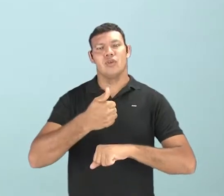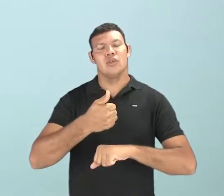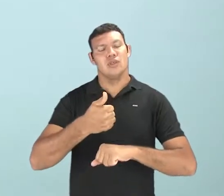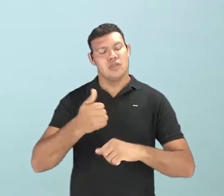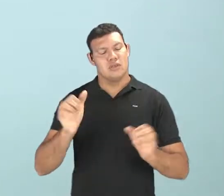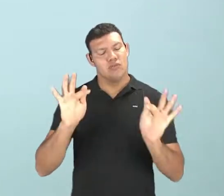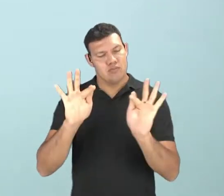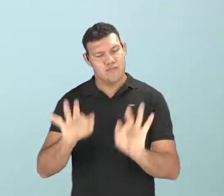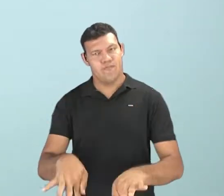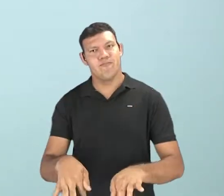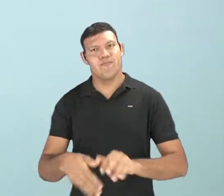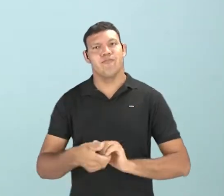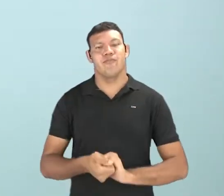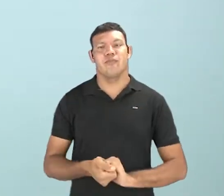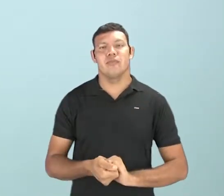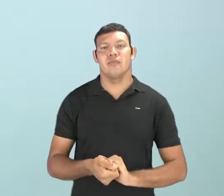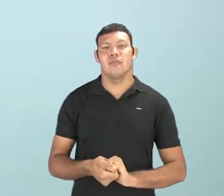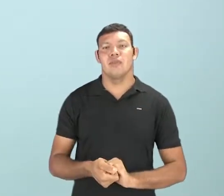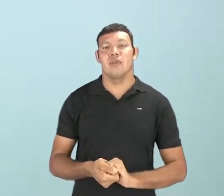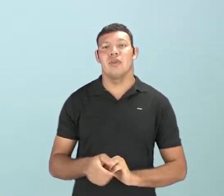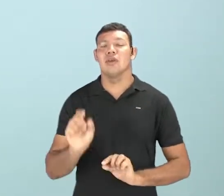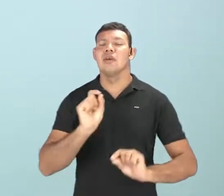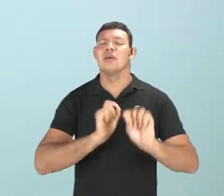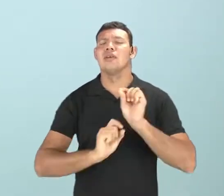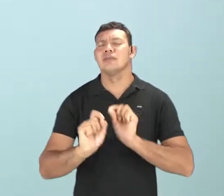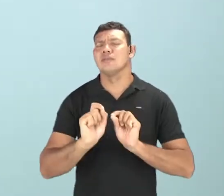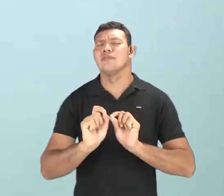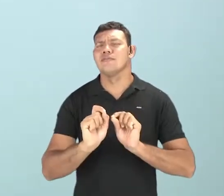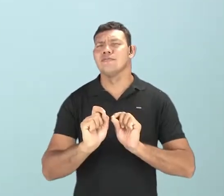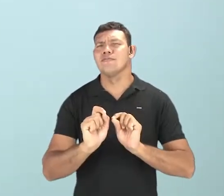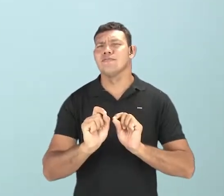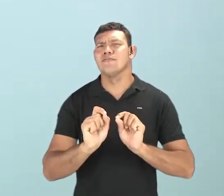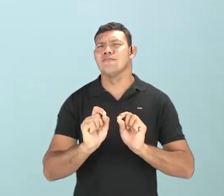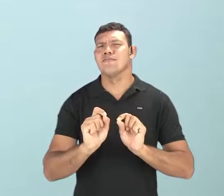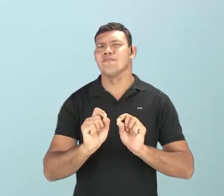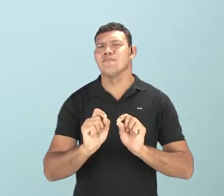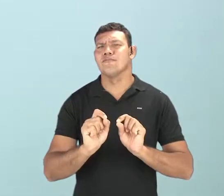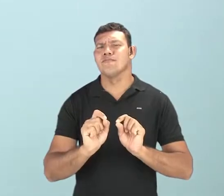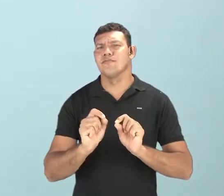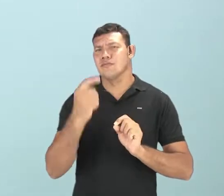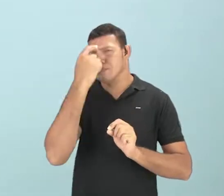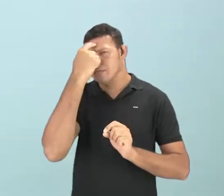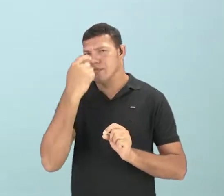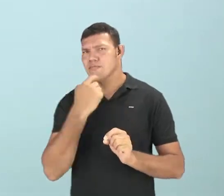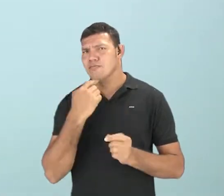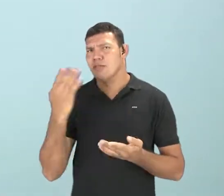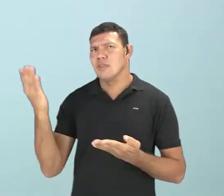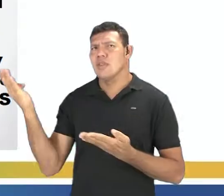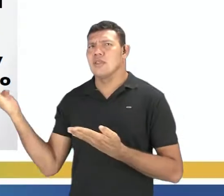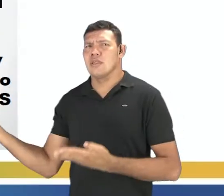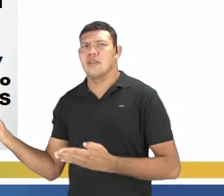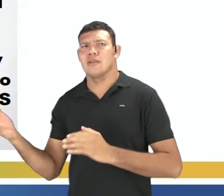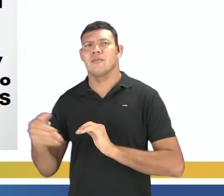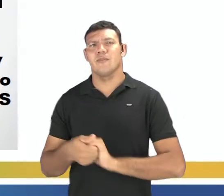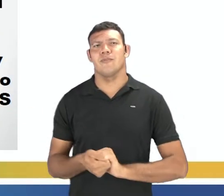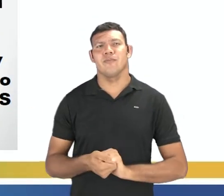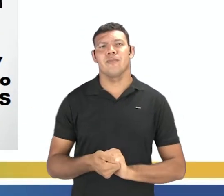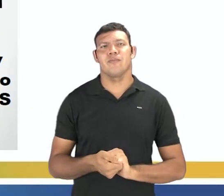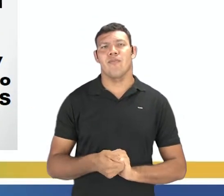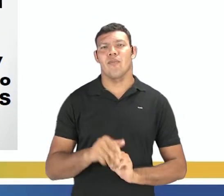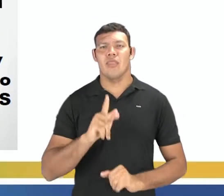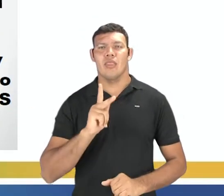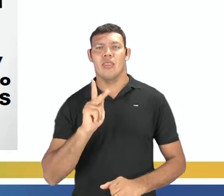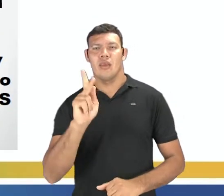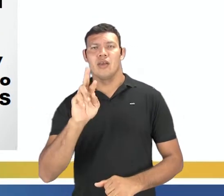ao final. Aproveitando que o que se segue, por exemplo, nessa imagem nós temos Khrushchev, ele já é um dos que vai estar